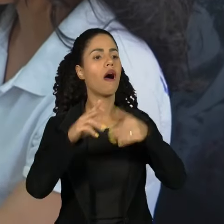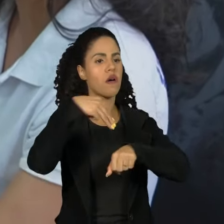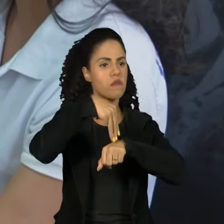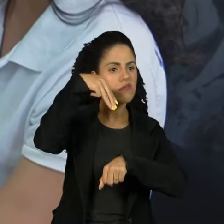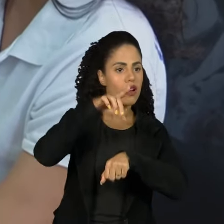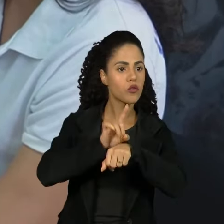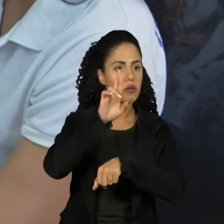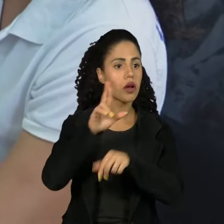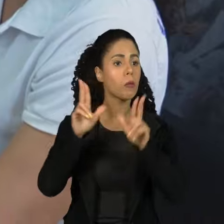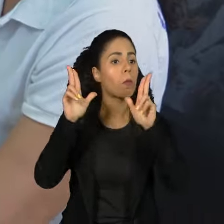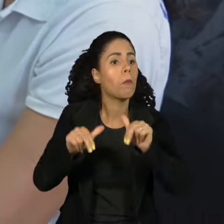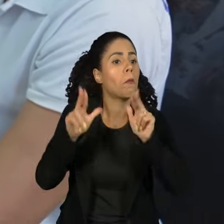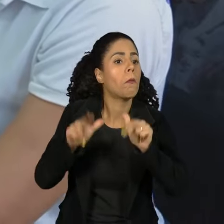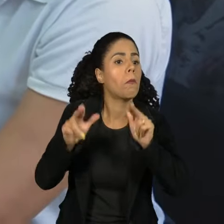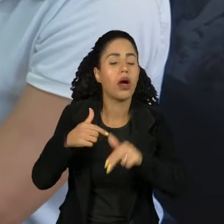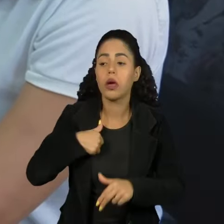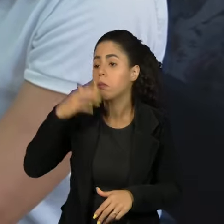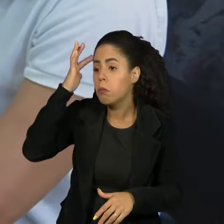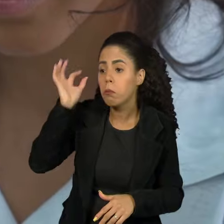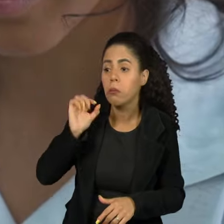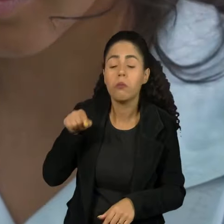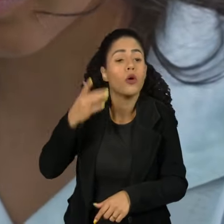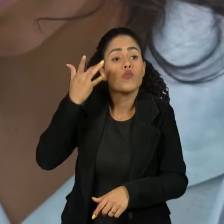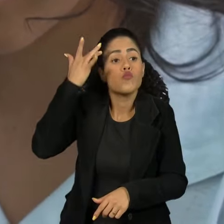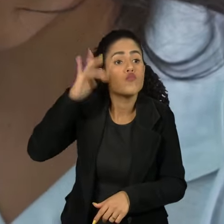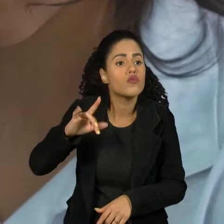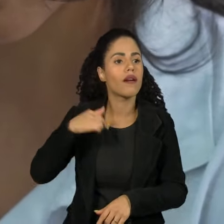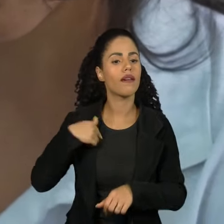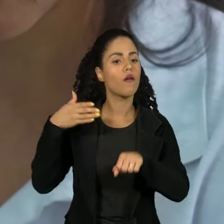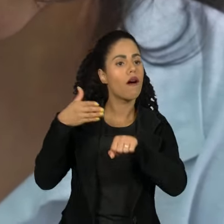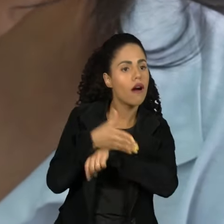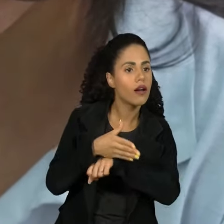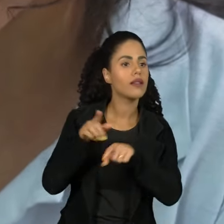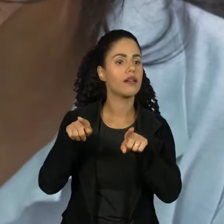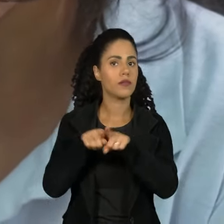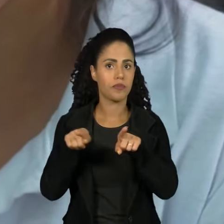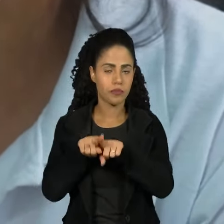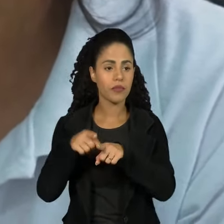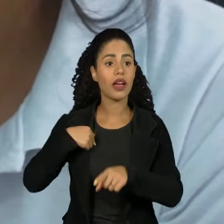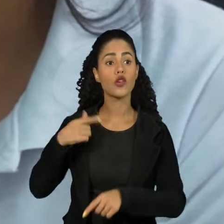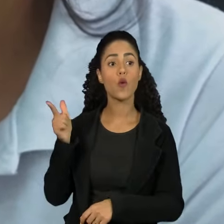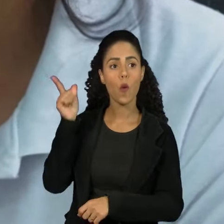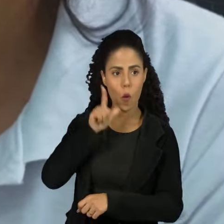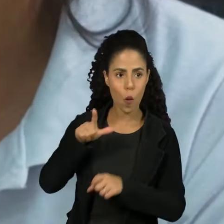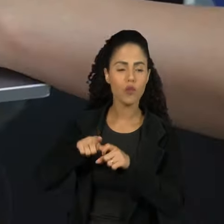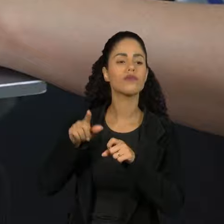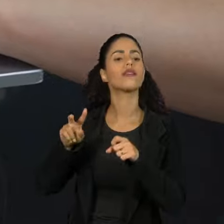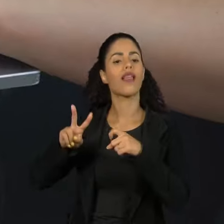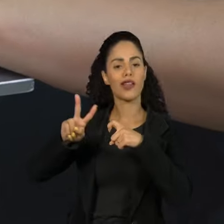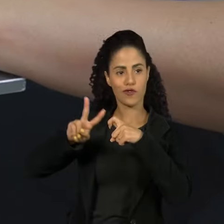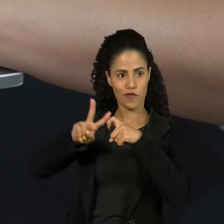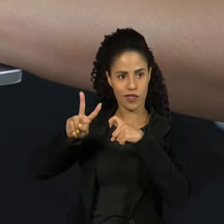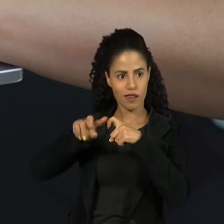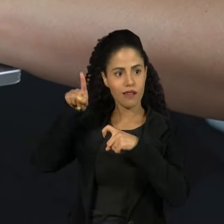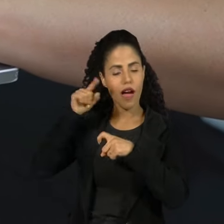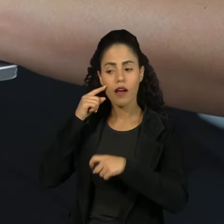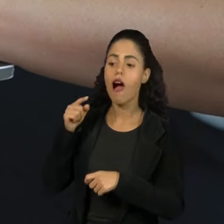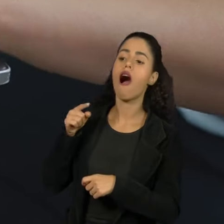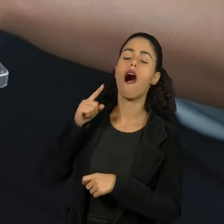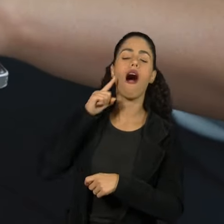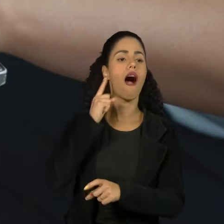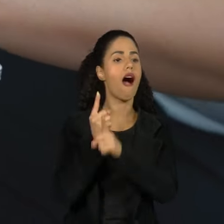perto de mim, sequer sabia o que era isso. E entrando na faculdade de medicina veterinária, que eu consegui entrar na Federal da Bahia, eu descobri esse